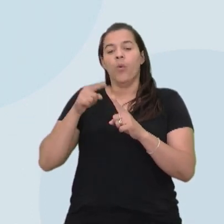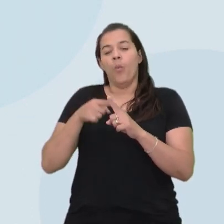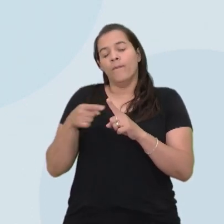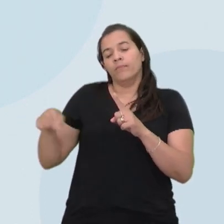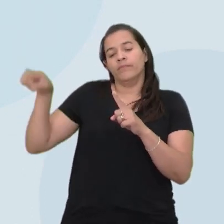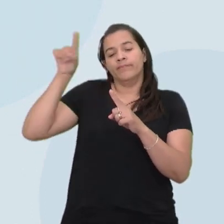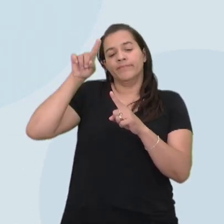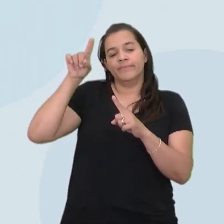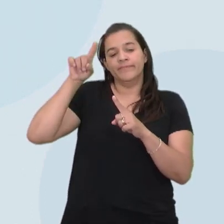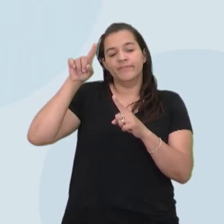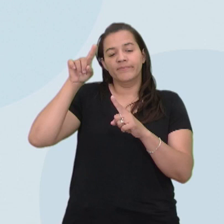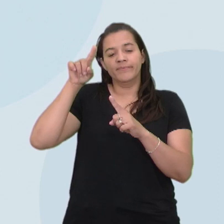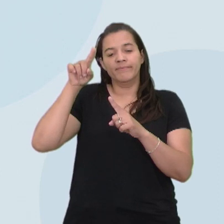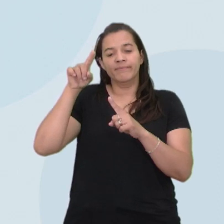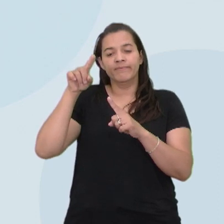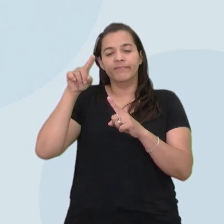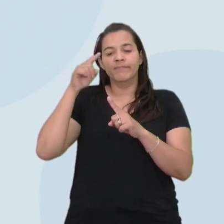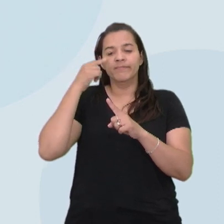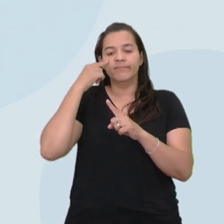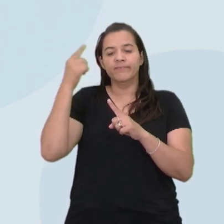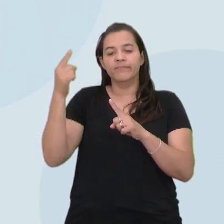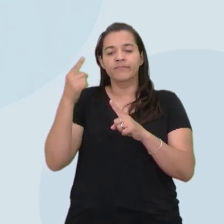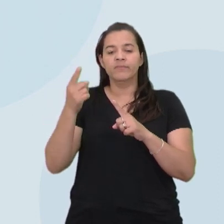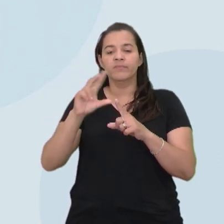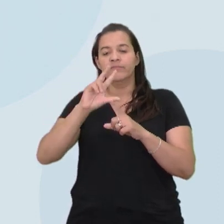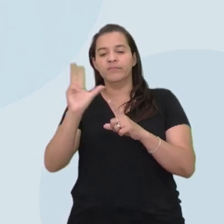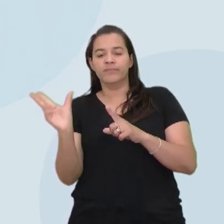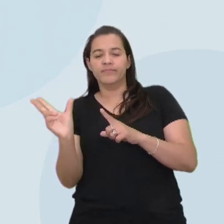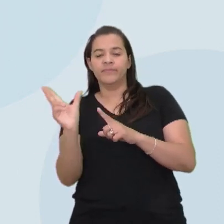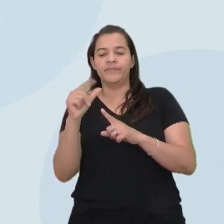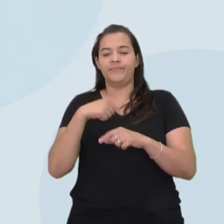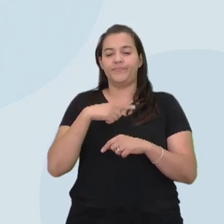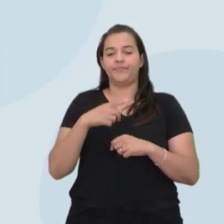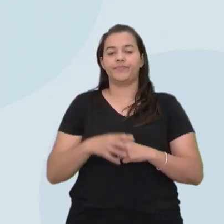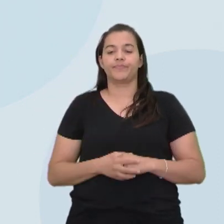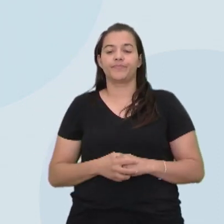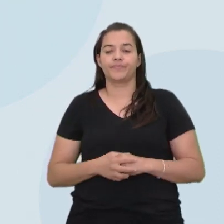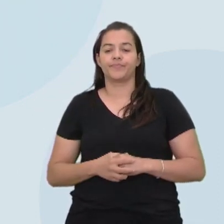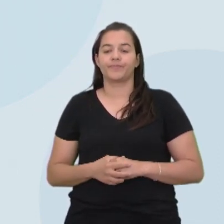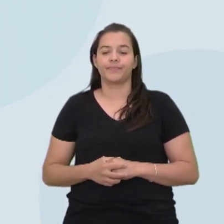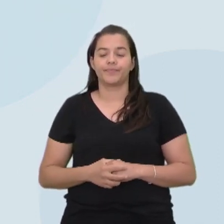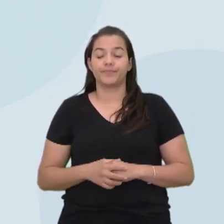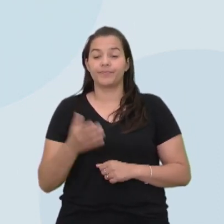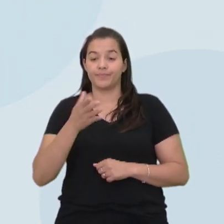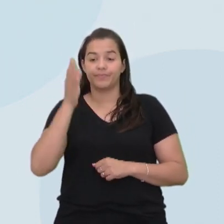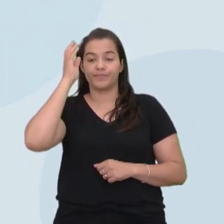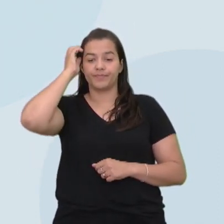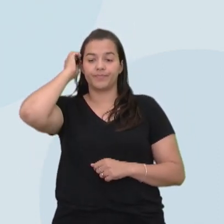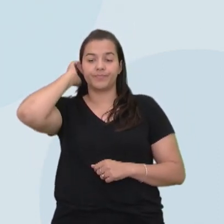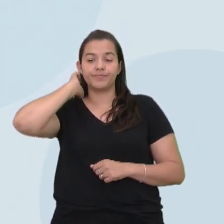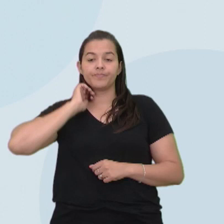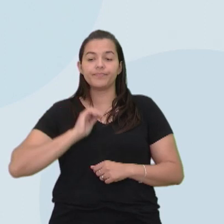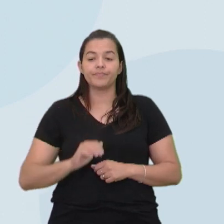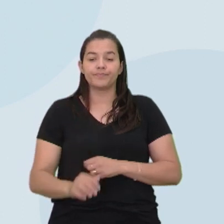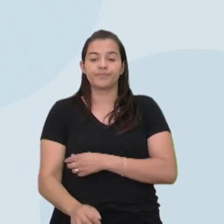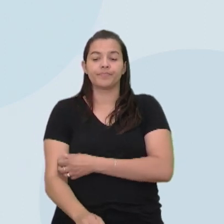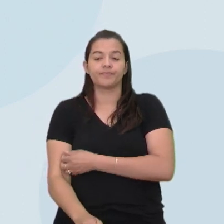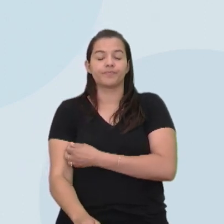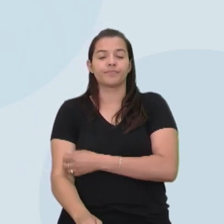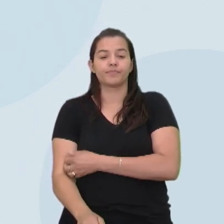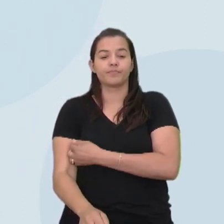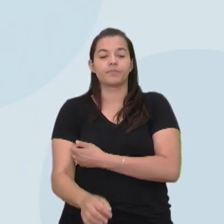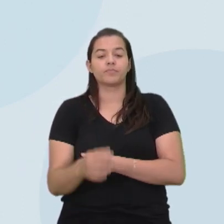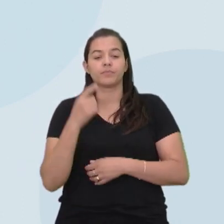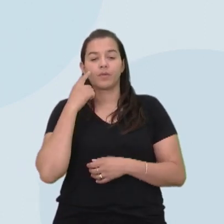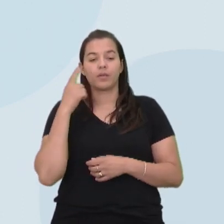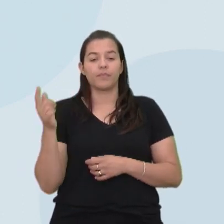cima. E aí o bonequinho vai ficar inclinado. Sou muito bem para desenhar bonequinho, né? Mas tudo bem. Vocês entenderam. Tá bom. Vá para a posição,